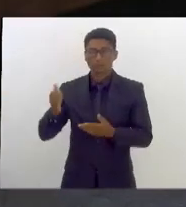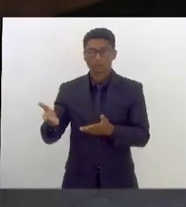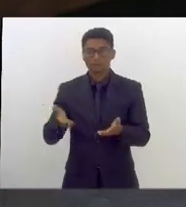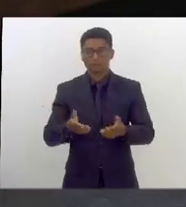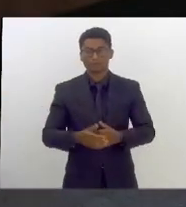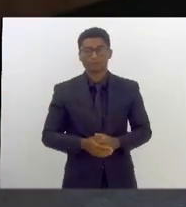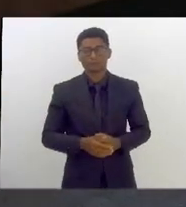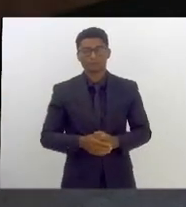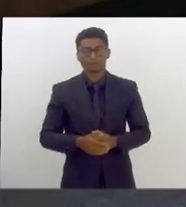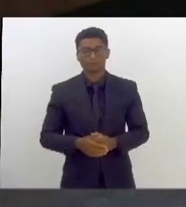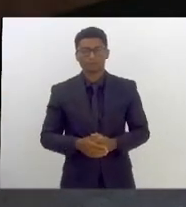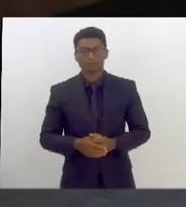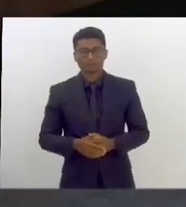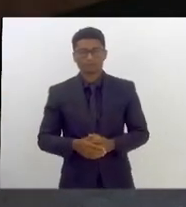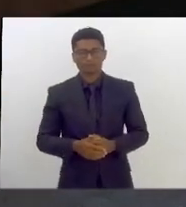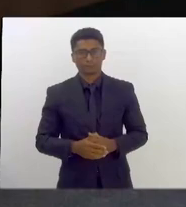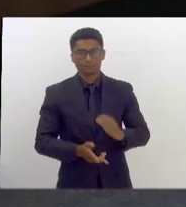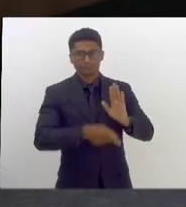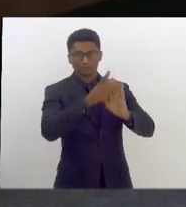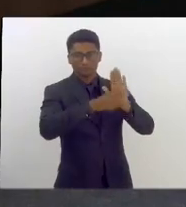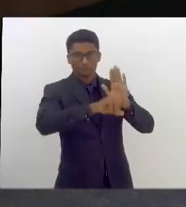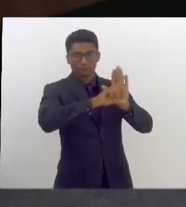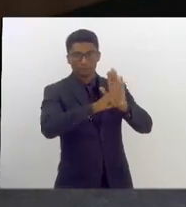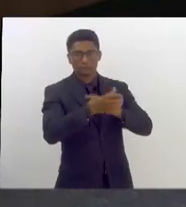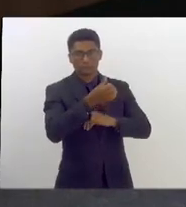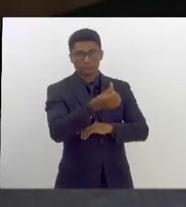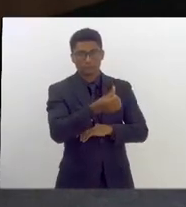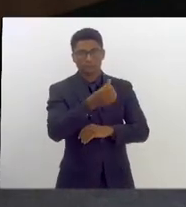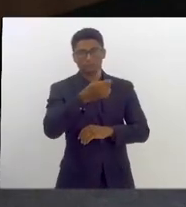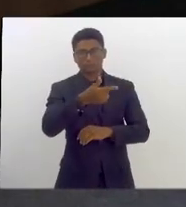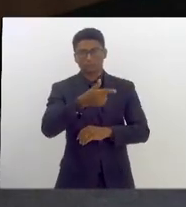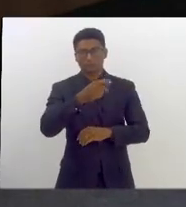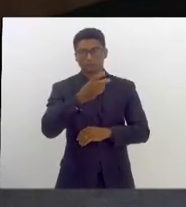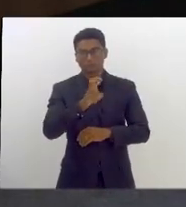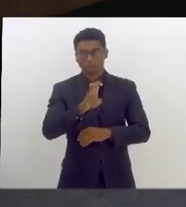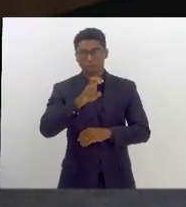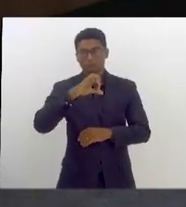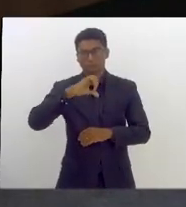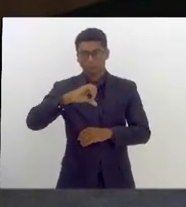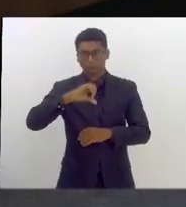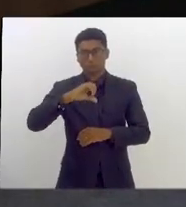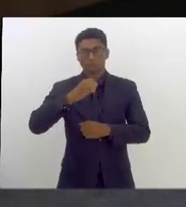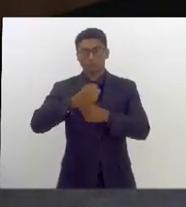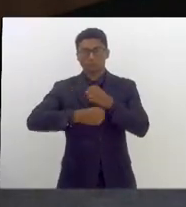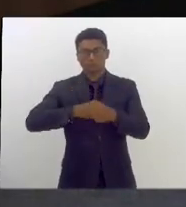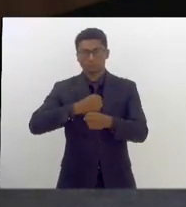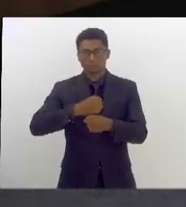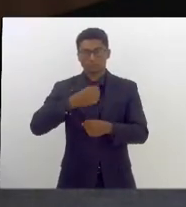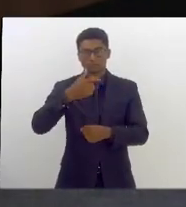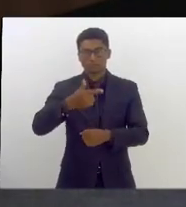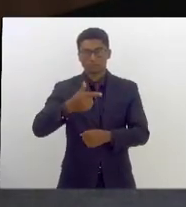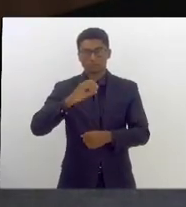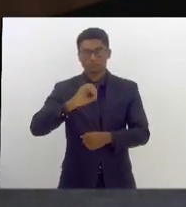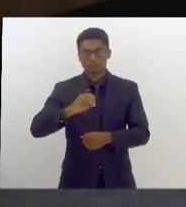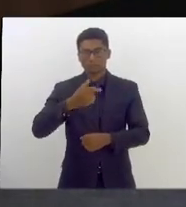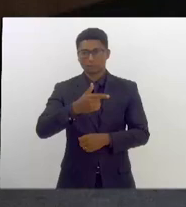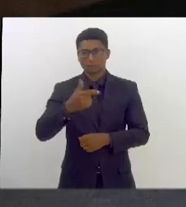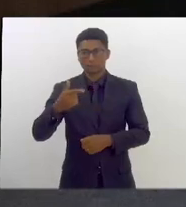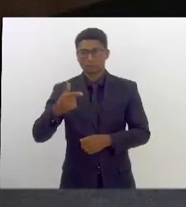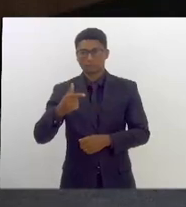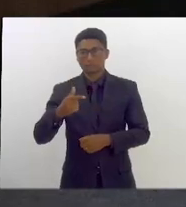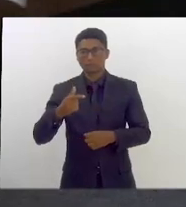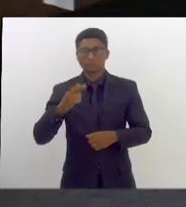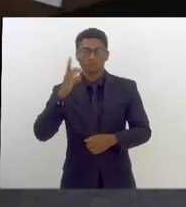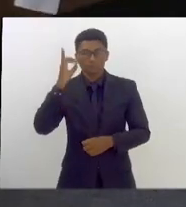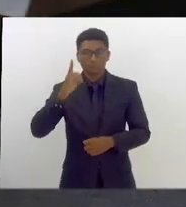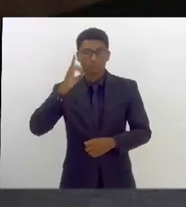Senhora Presidente, PL 6259 de 22, de autoria da deputada